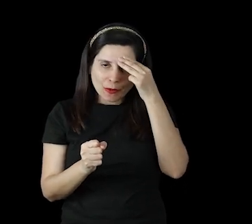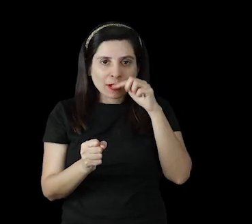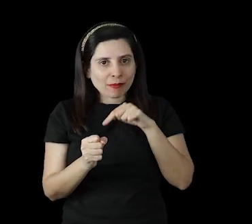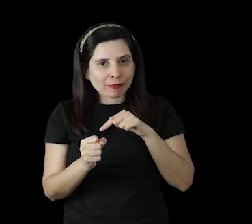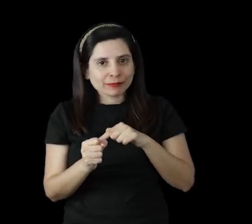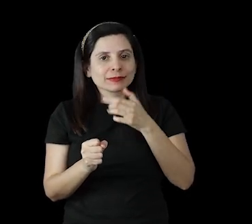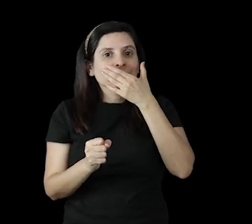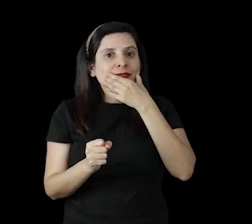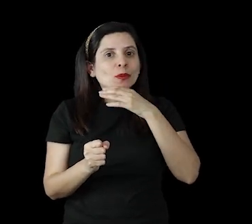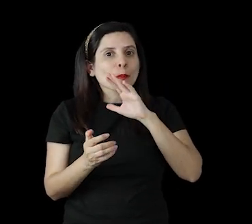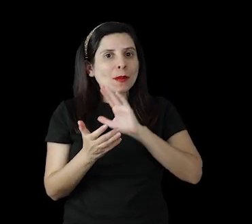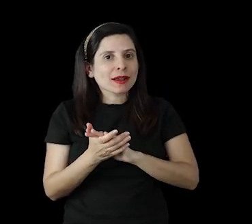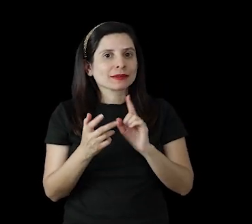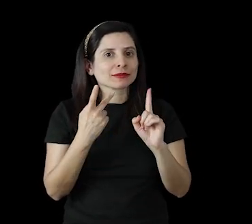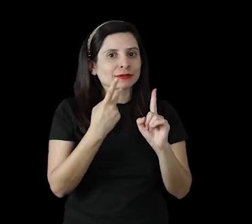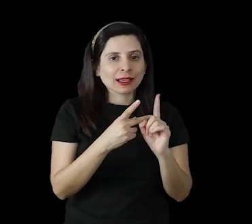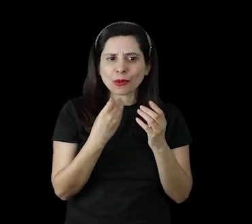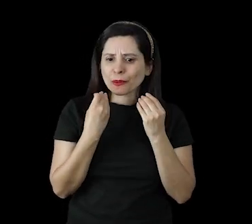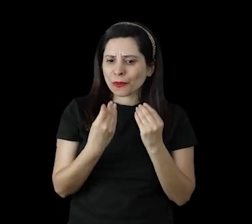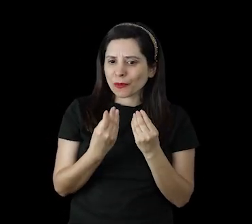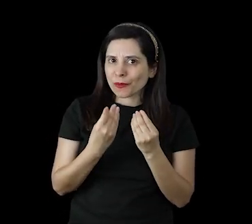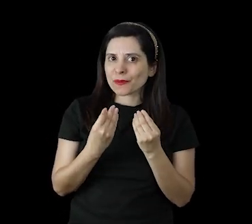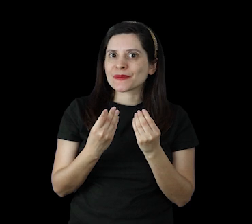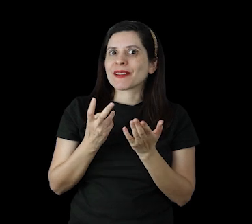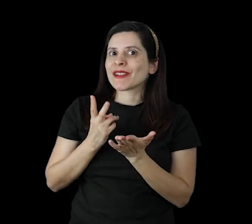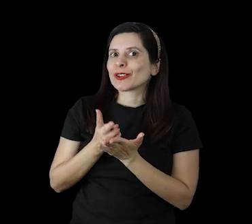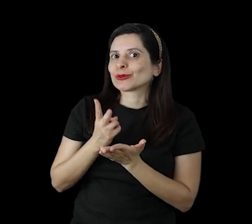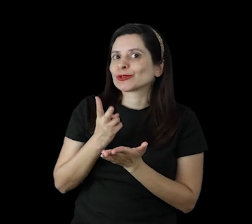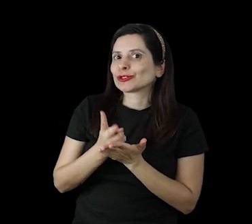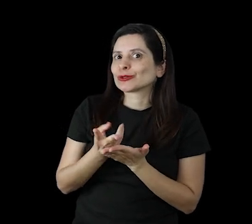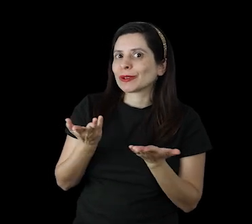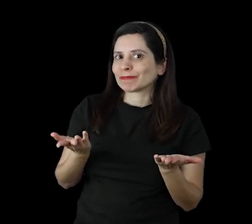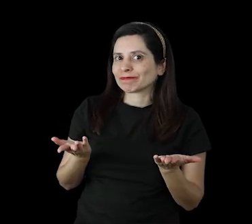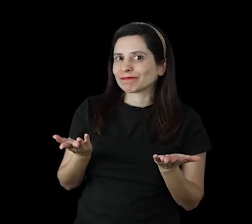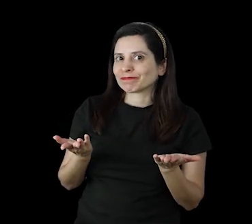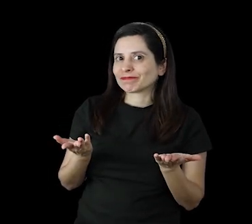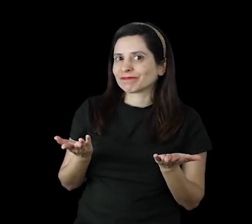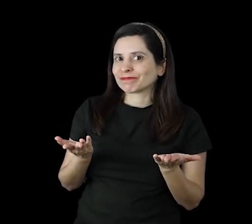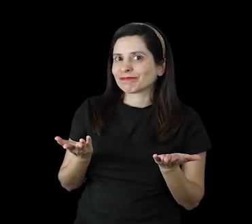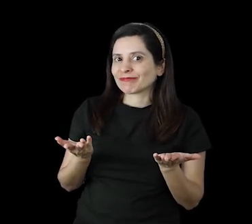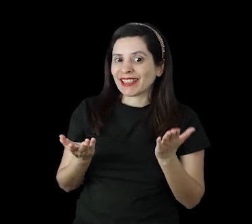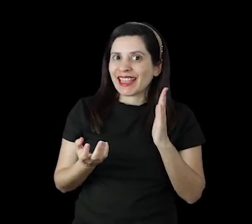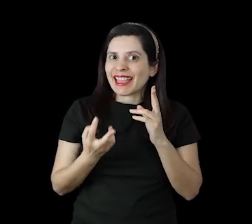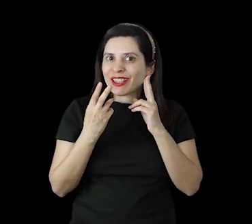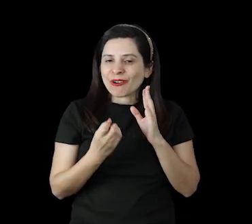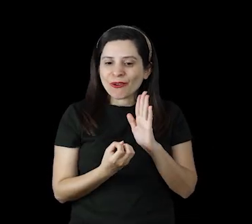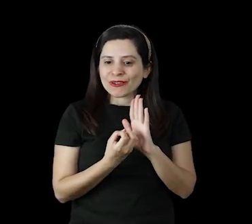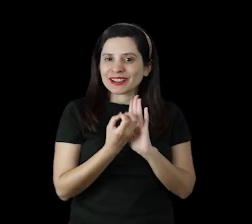Qual que é a armadilha? Como que ela vai sustentar isso? Né? É como se o personagem